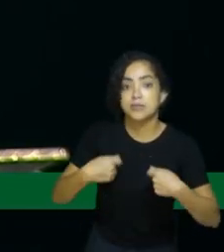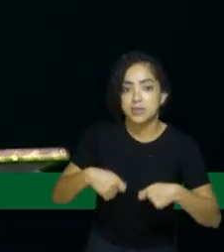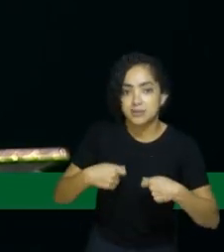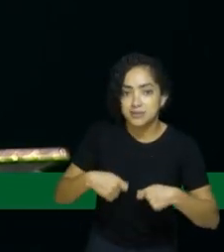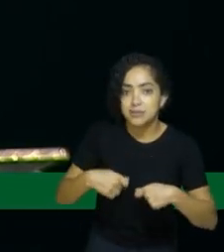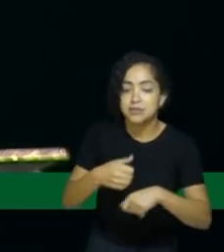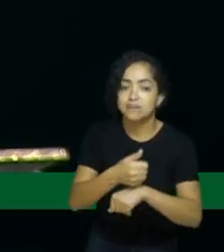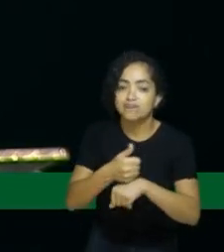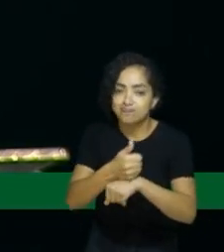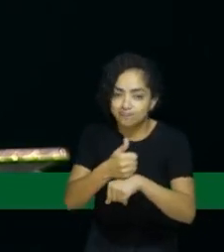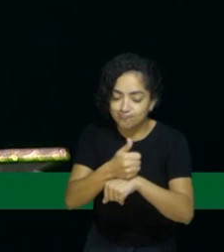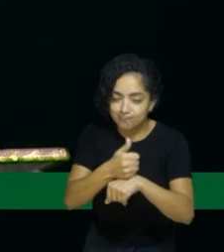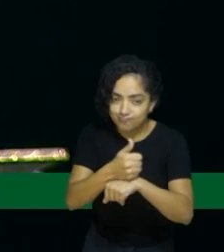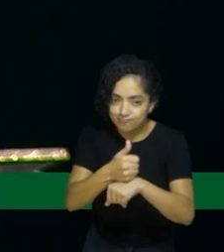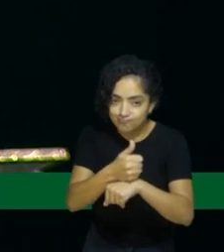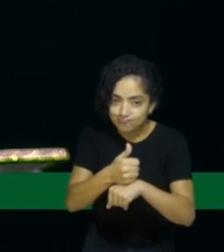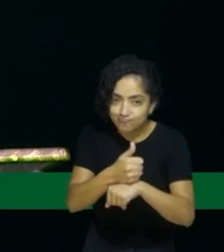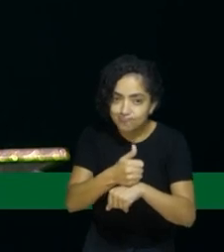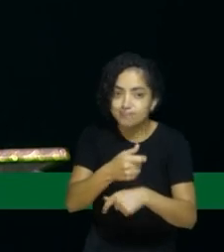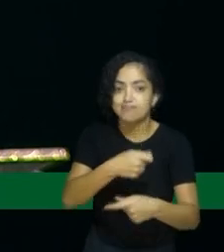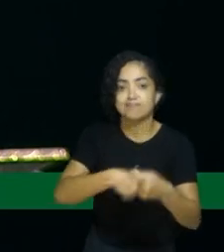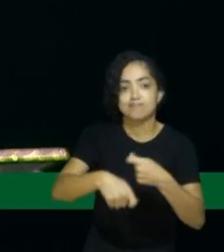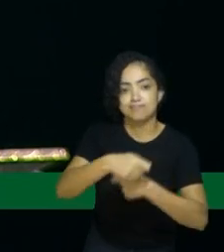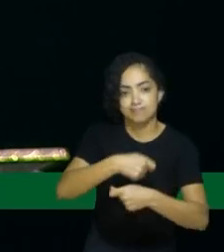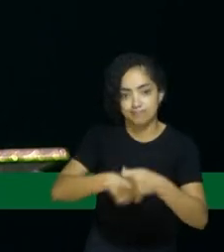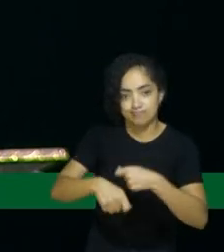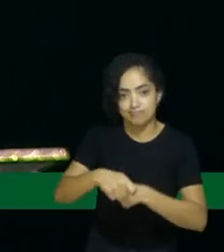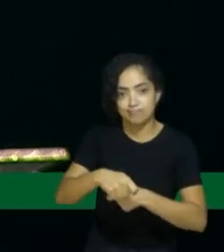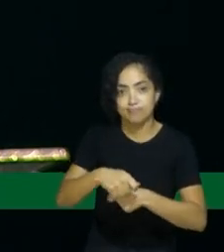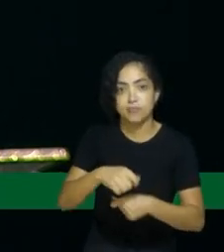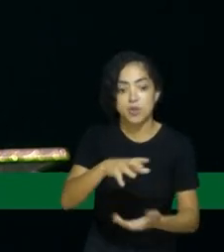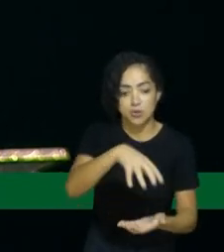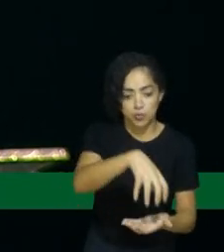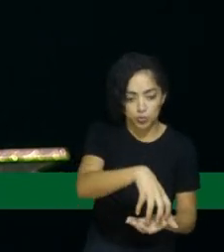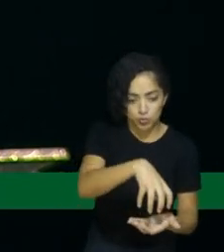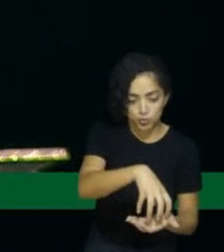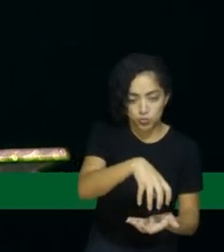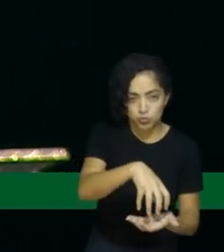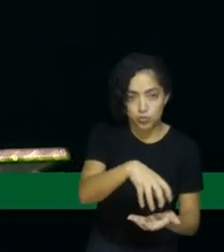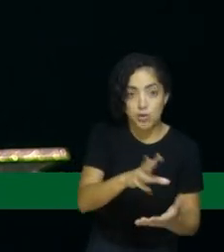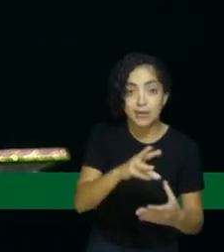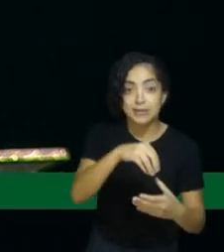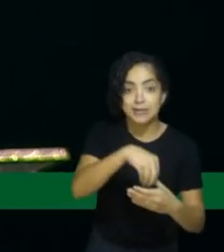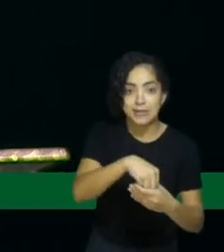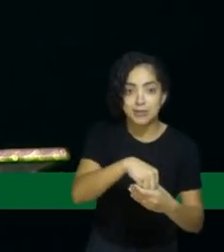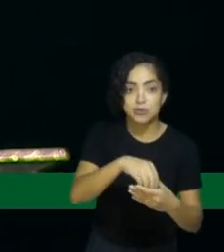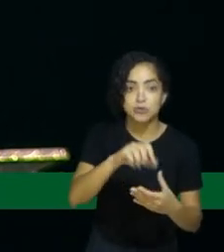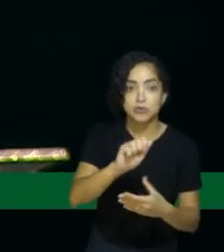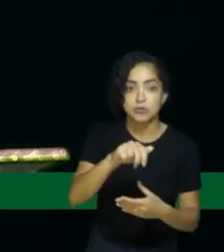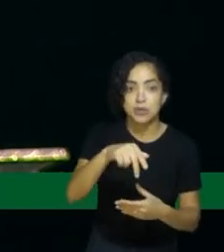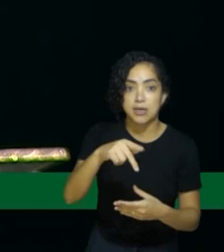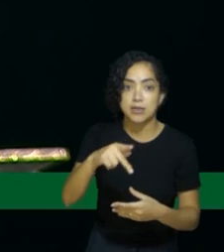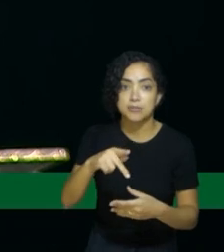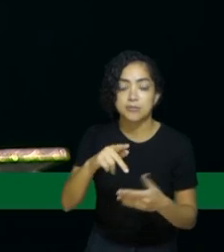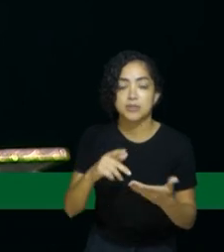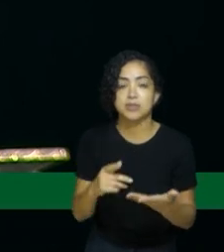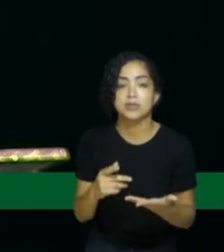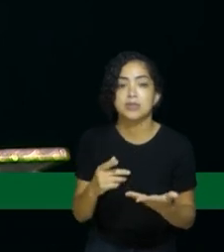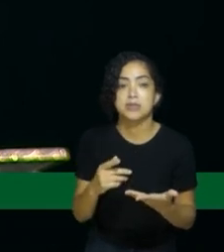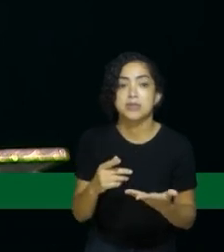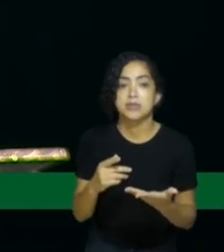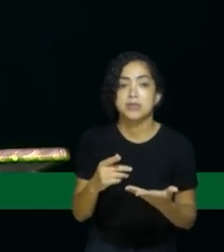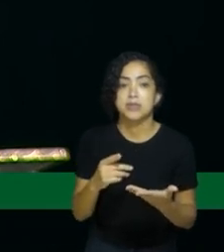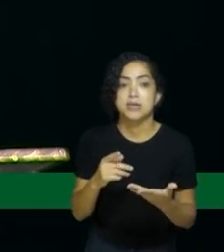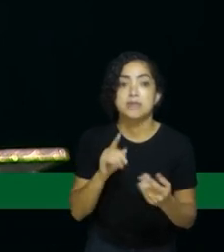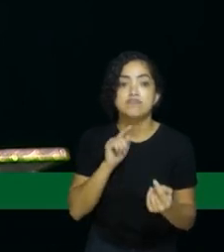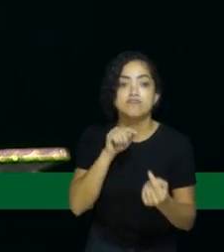profissionalizar os seus administradores temos lá o núcleo condominial dentro da Amp e a missão desse núcleo é